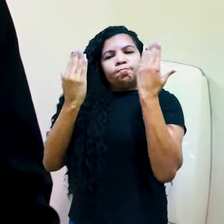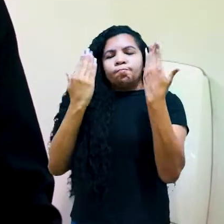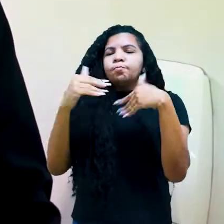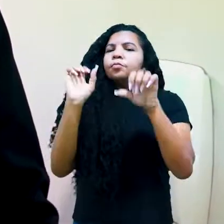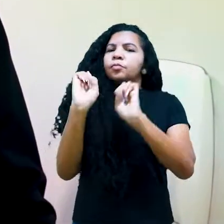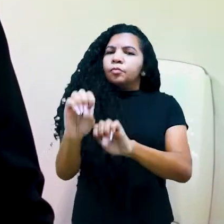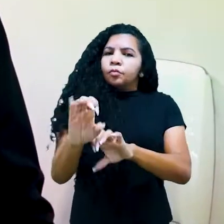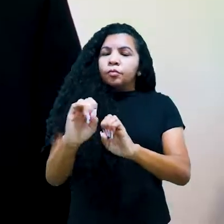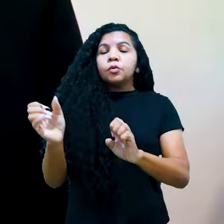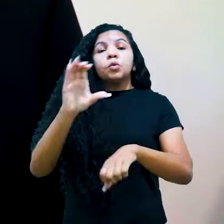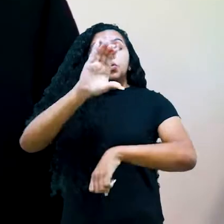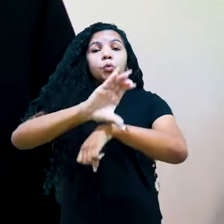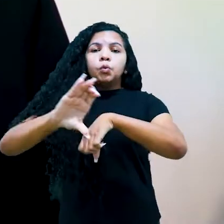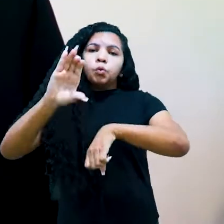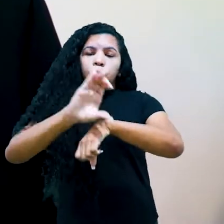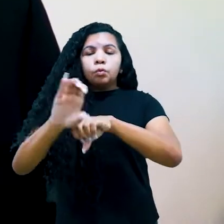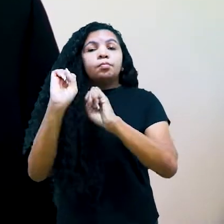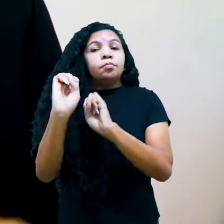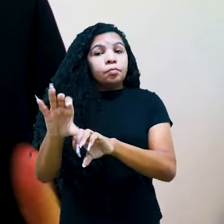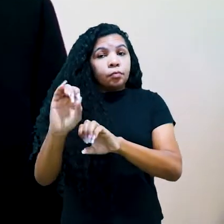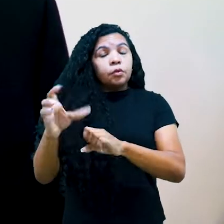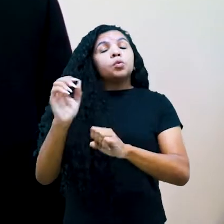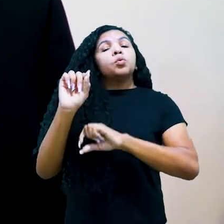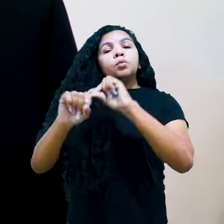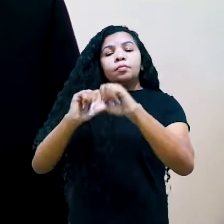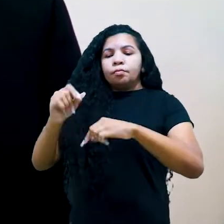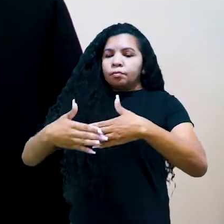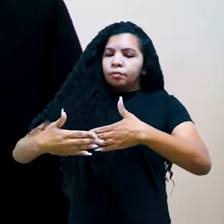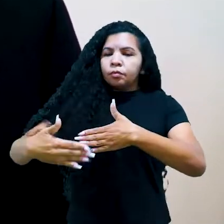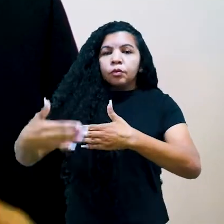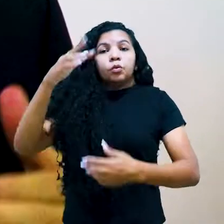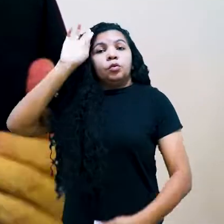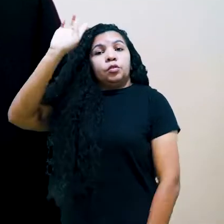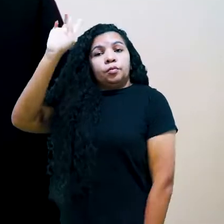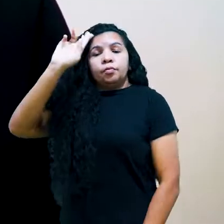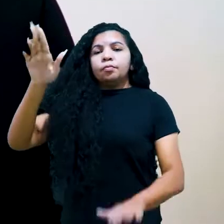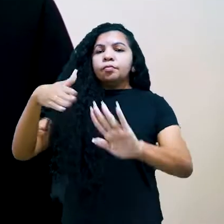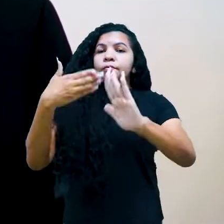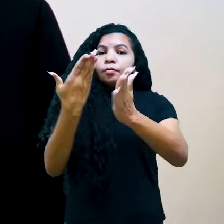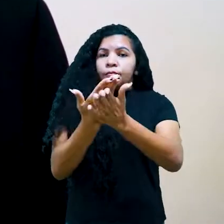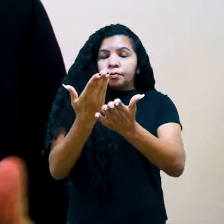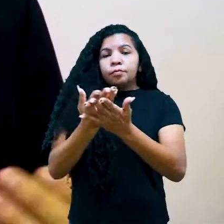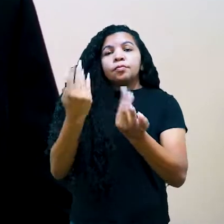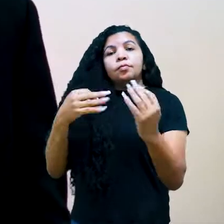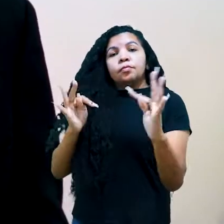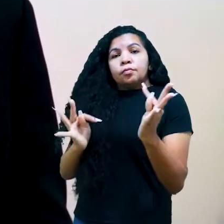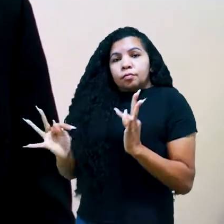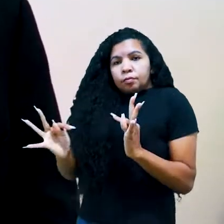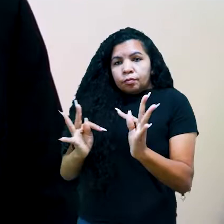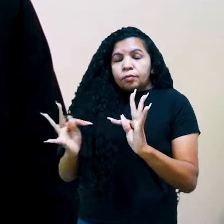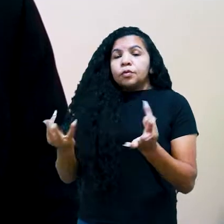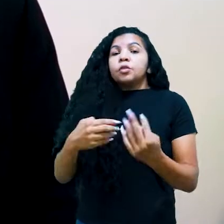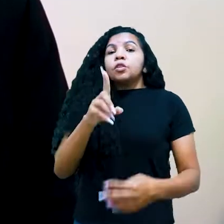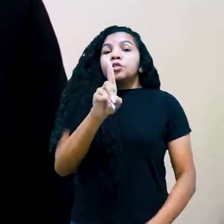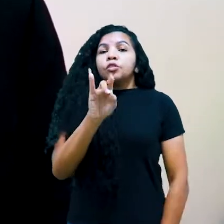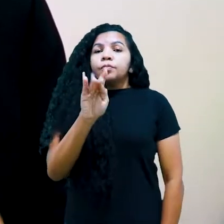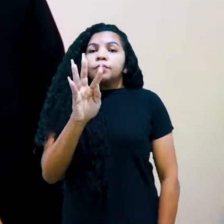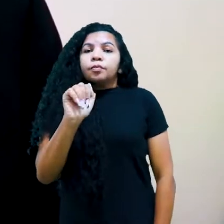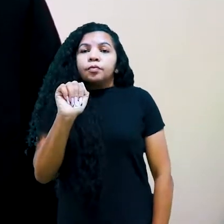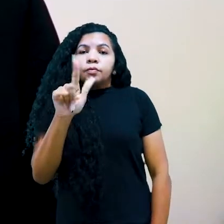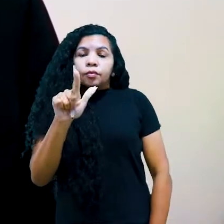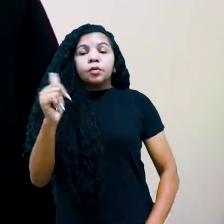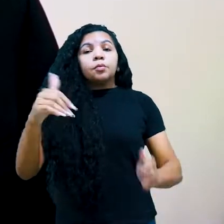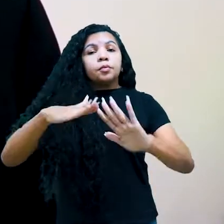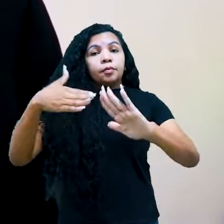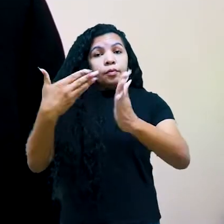e psicologia da educação e os cursos da educação continuada da gestão escolar e da tecnologia digital